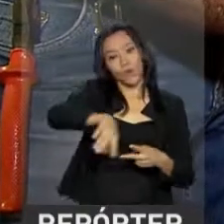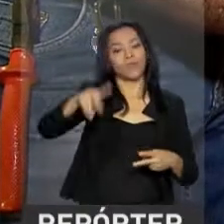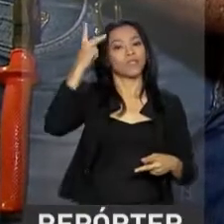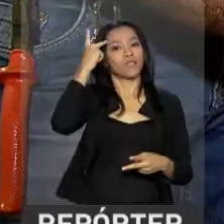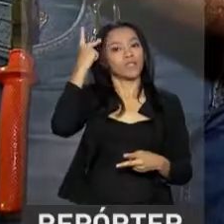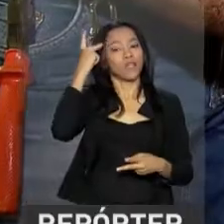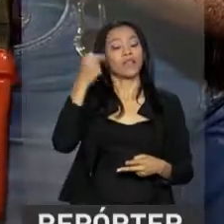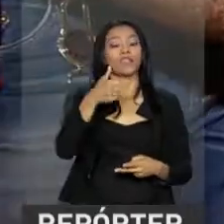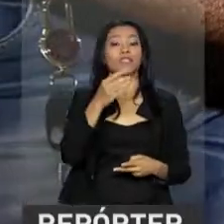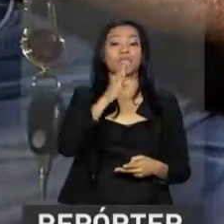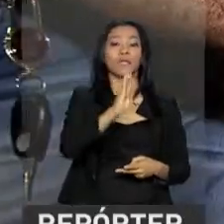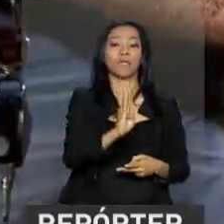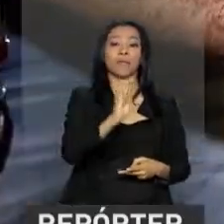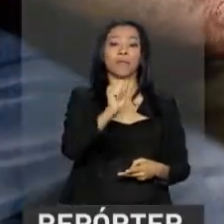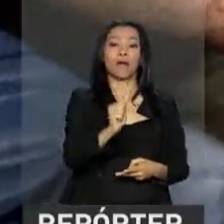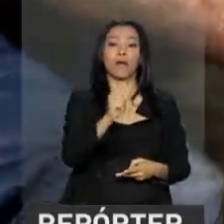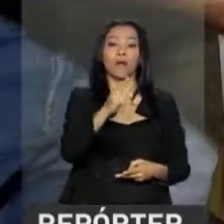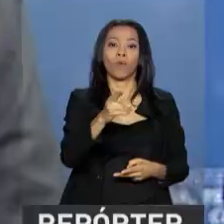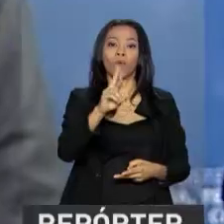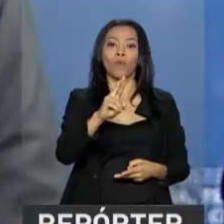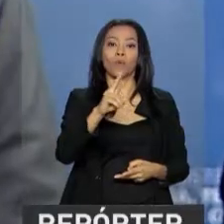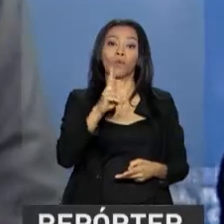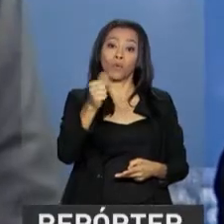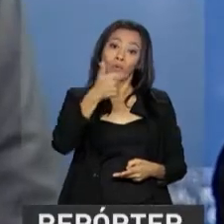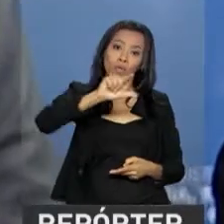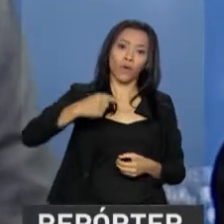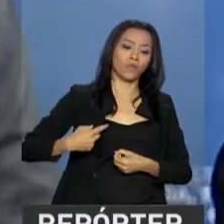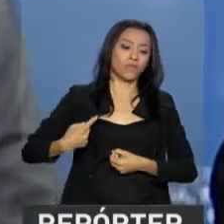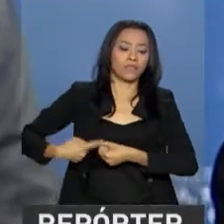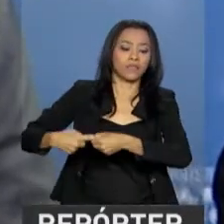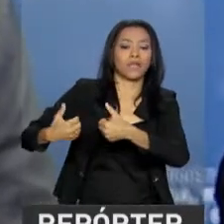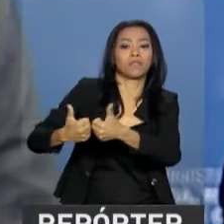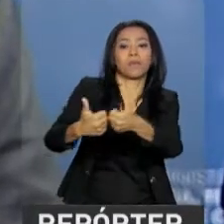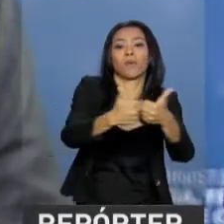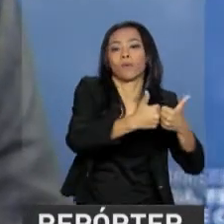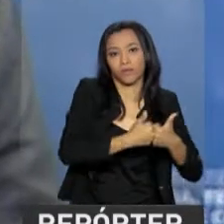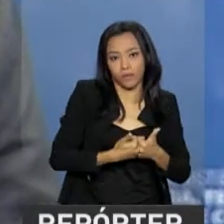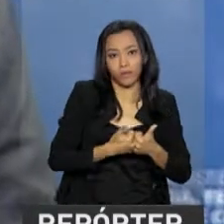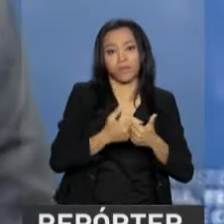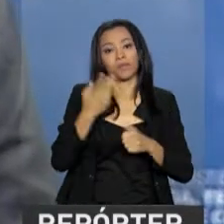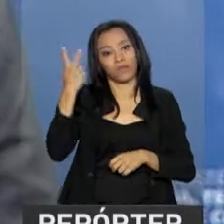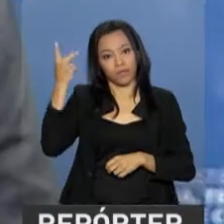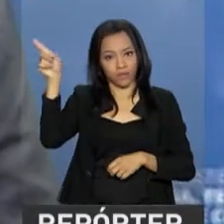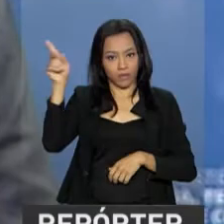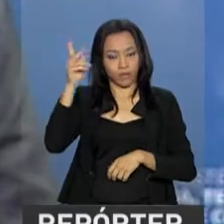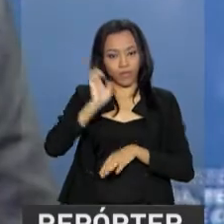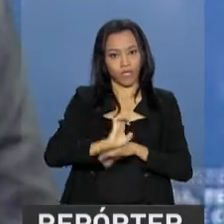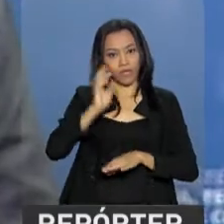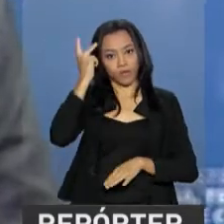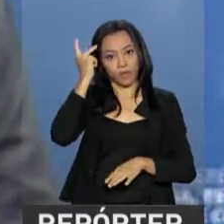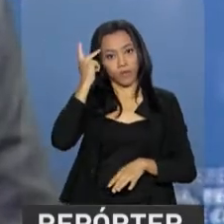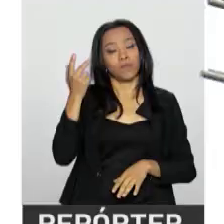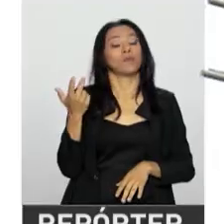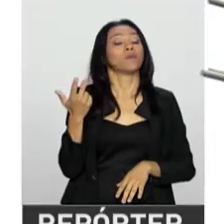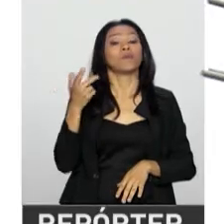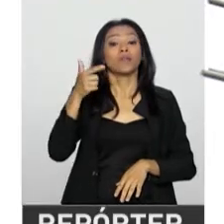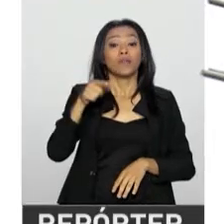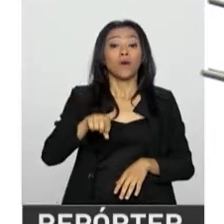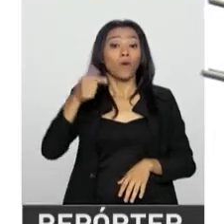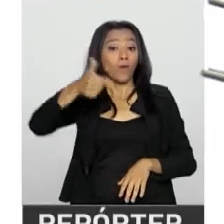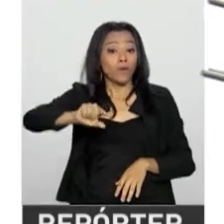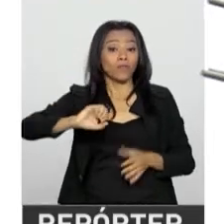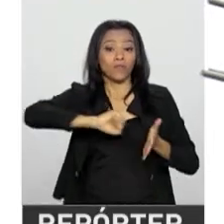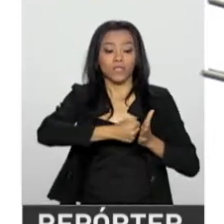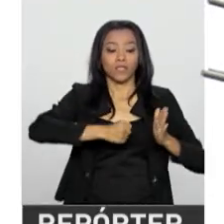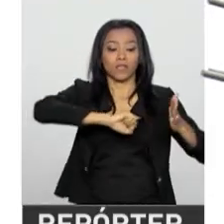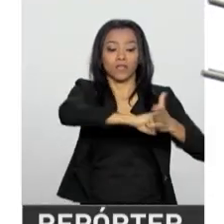outras 17 localidades próximas. Segundo o presidente da Anatel, em outras duas regiões do interior de São Paulo, o